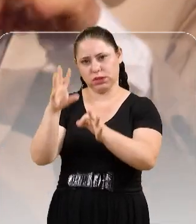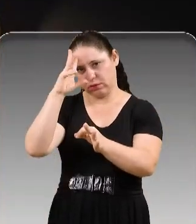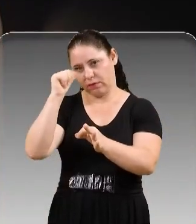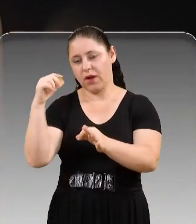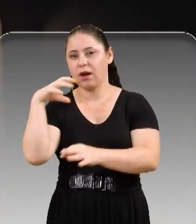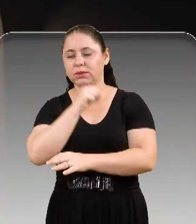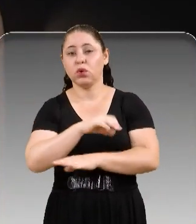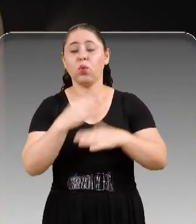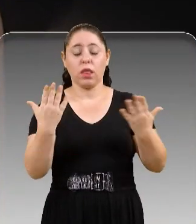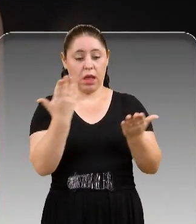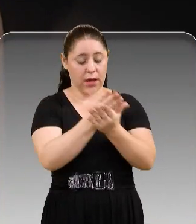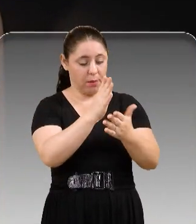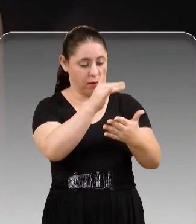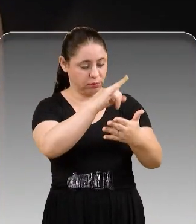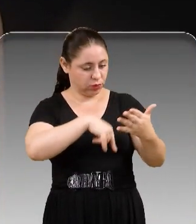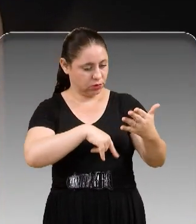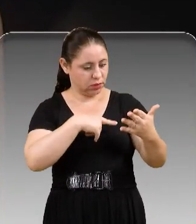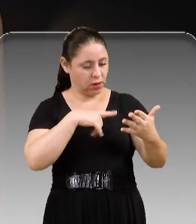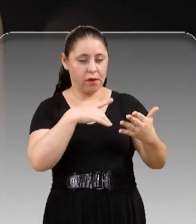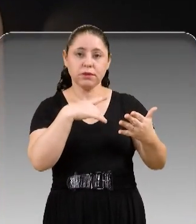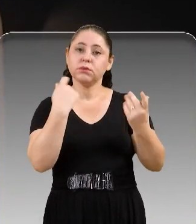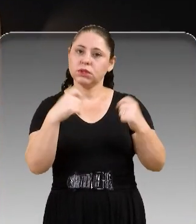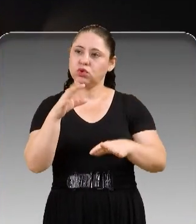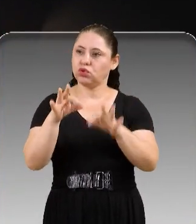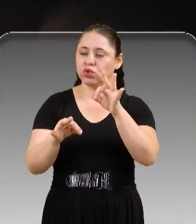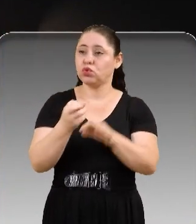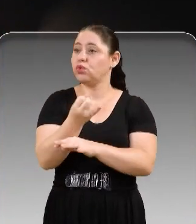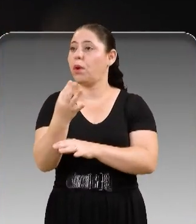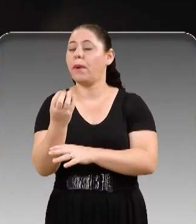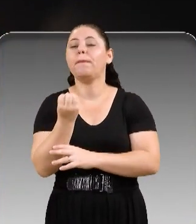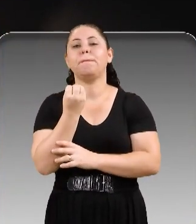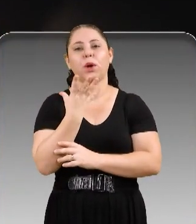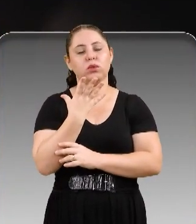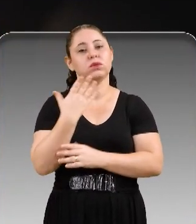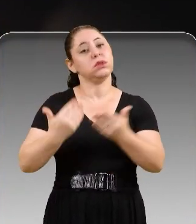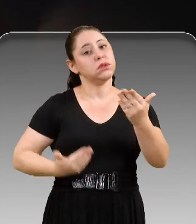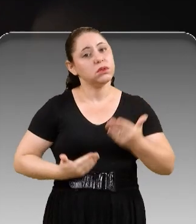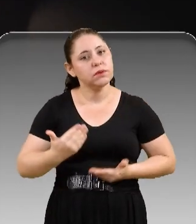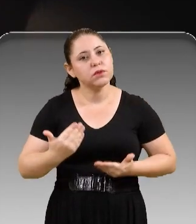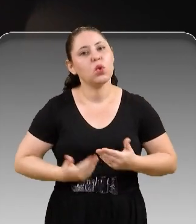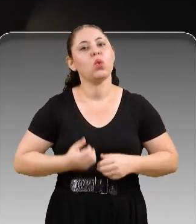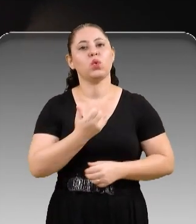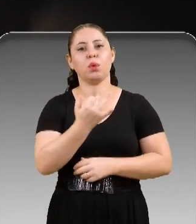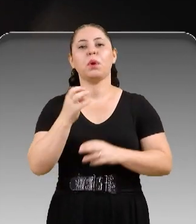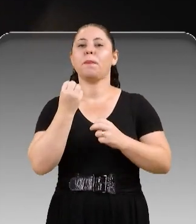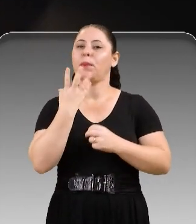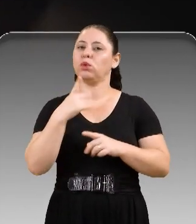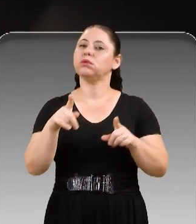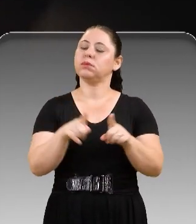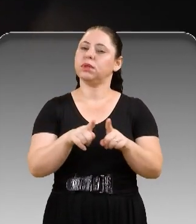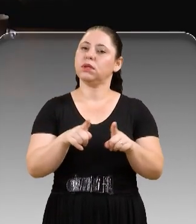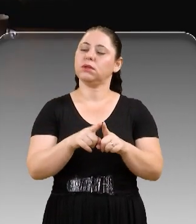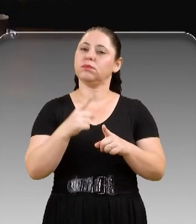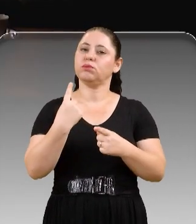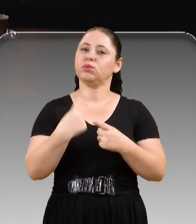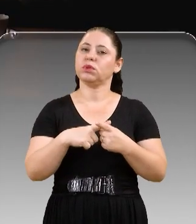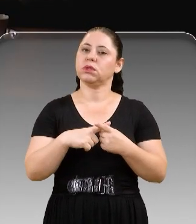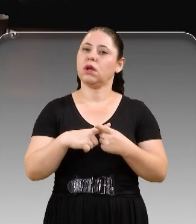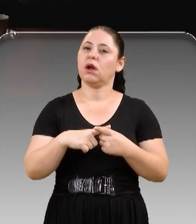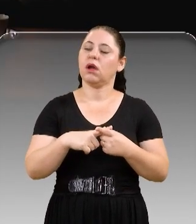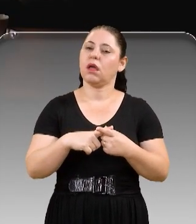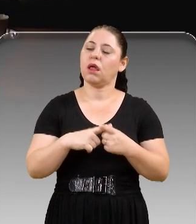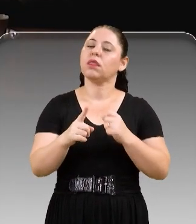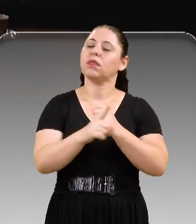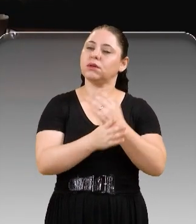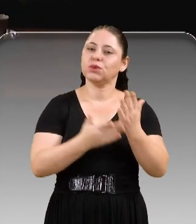ações. Mas para isso, quando o processo chegar concluso, nós temos que ter juízes em números suficientes, servidores em números suficientes, para que a